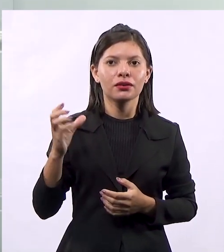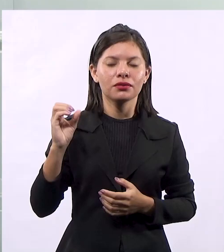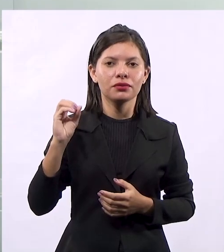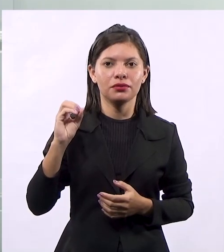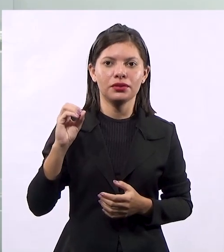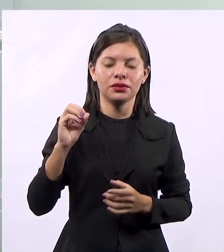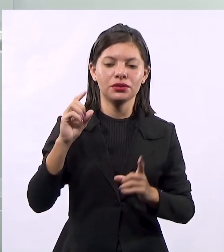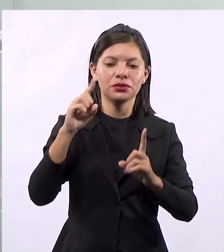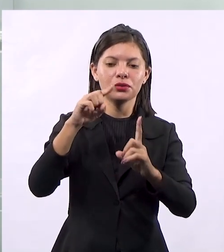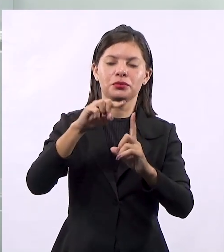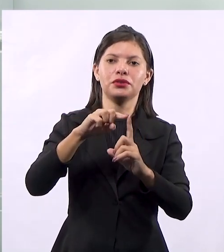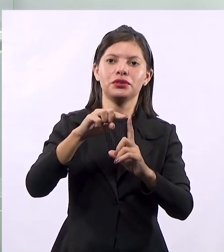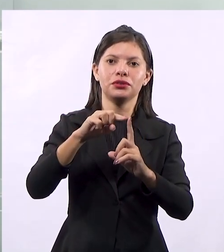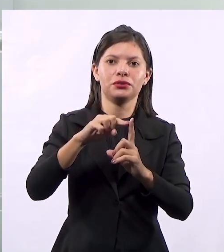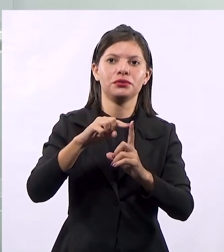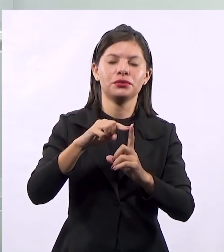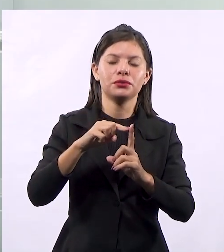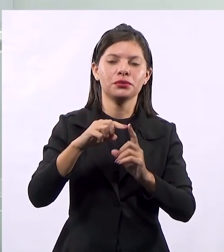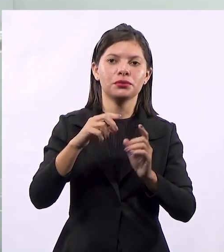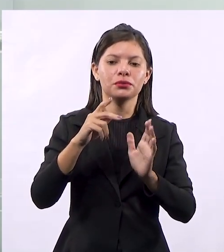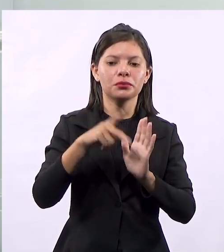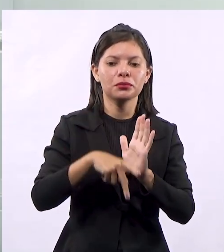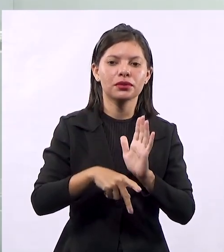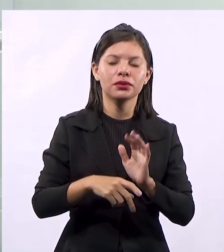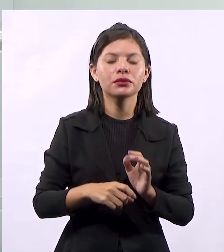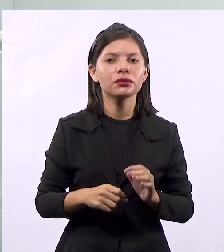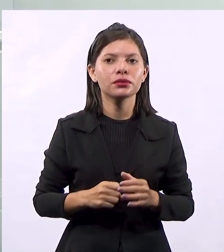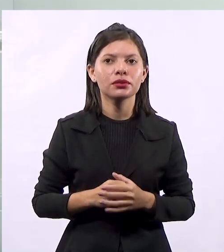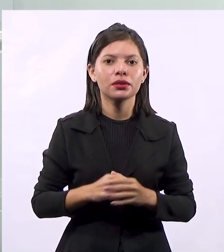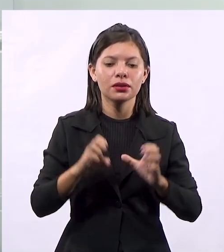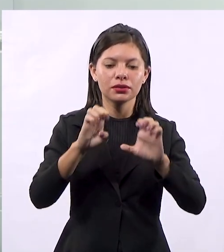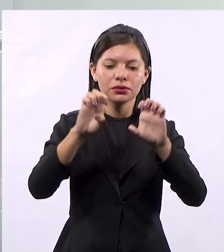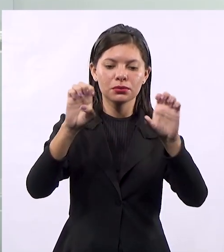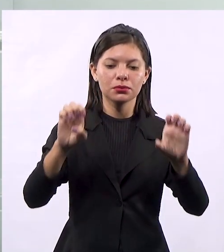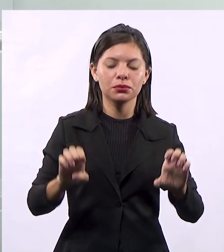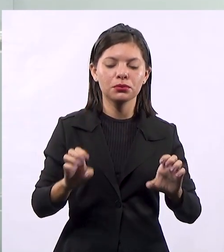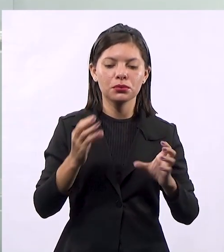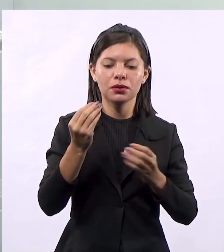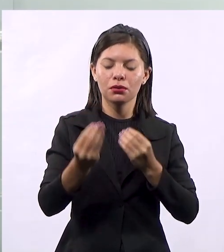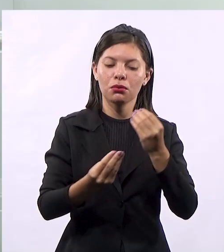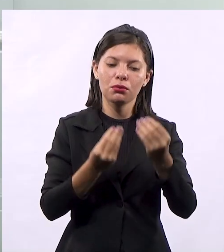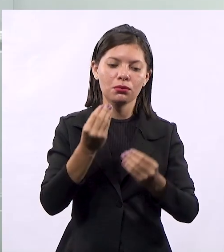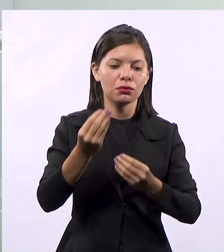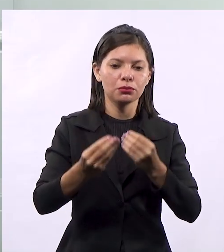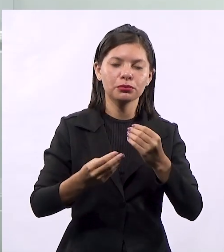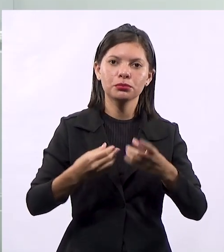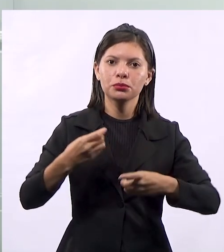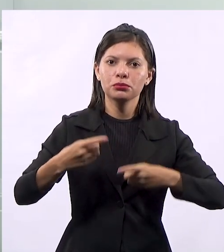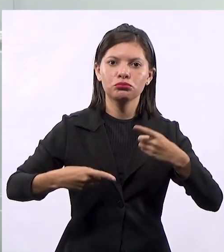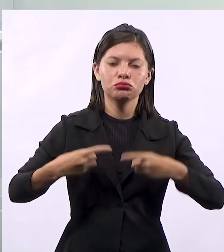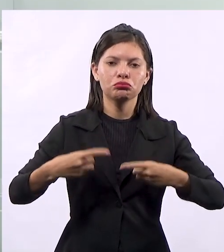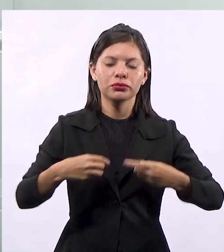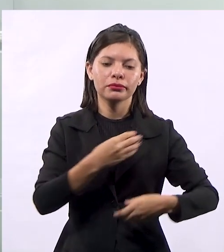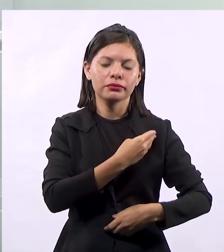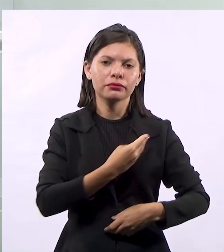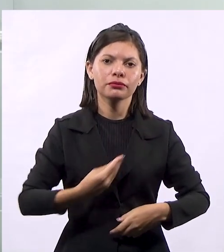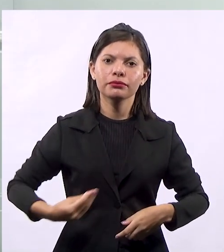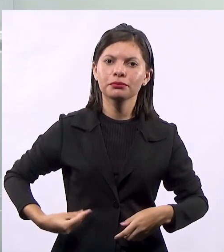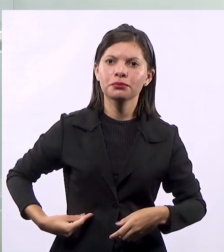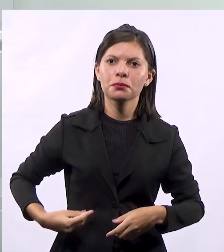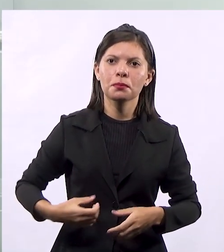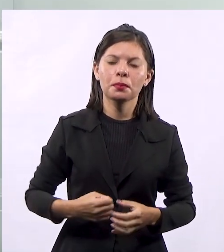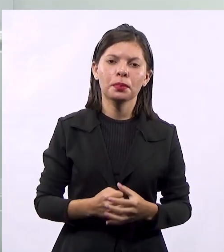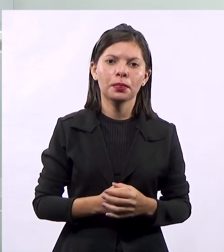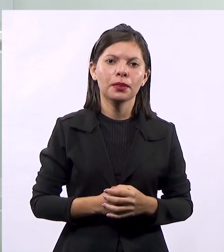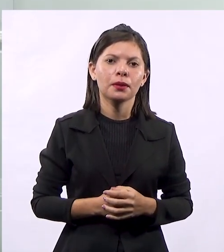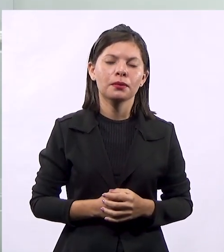e conhecer as 20 metas do plano. Ou seja, como que ela se estrutura, quais foram as políticas públicas que o